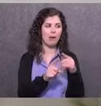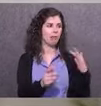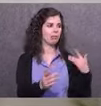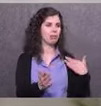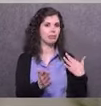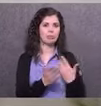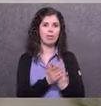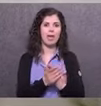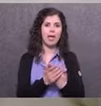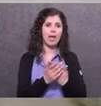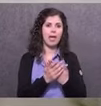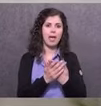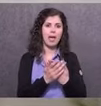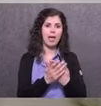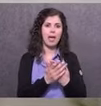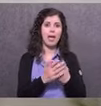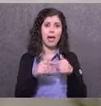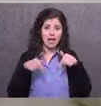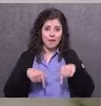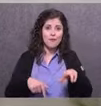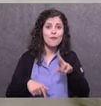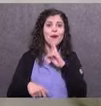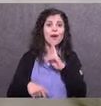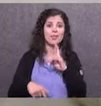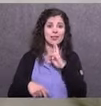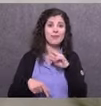ecoar aqui em Fátima: